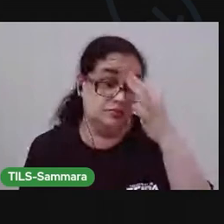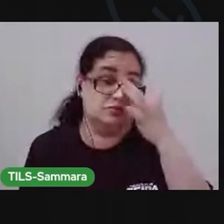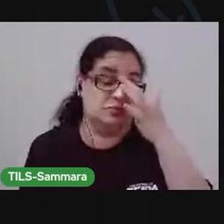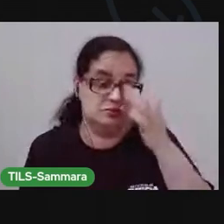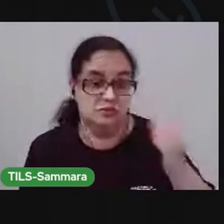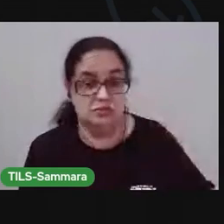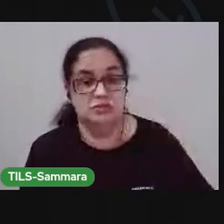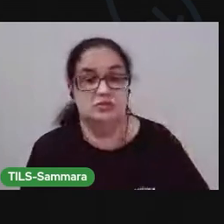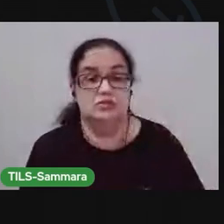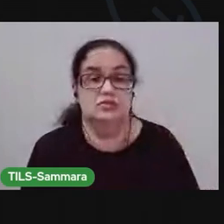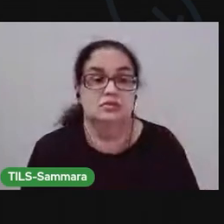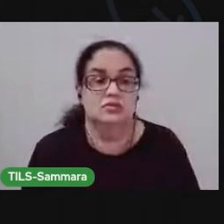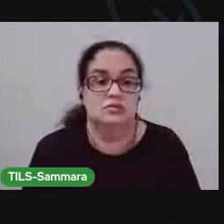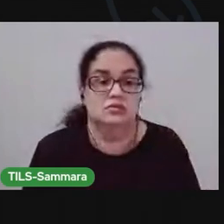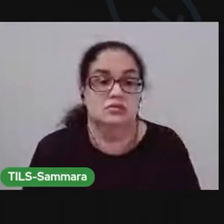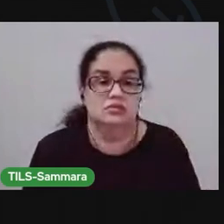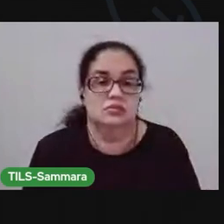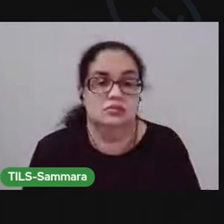Ó.